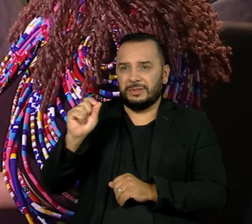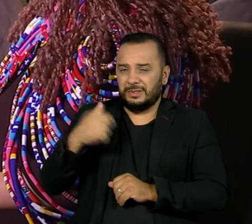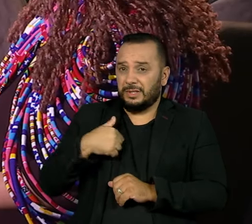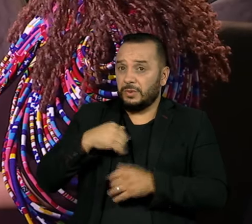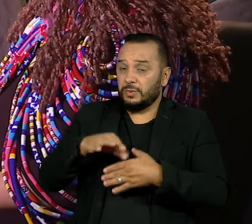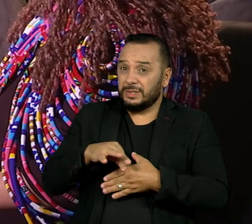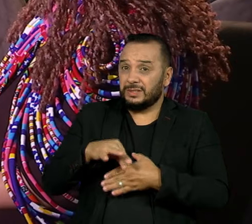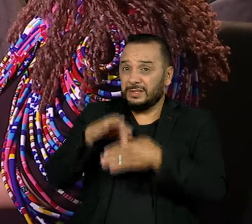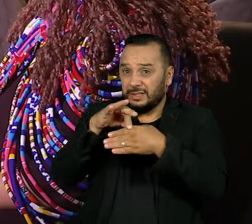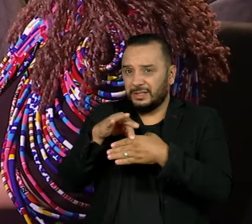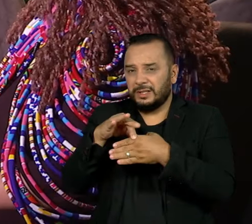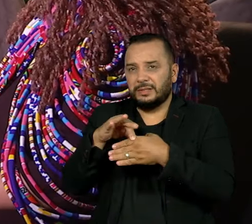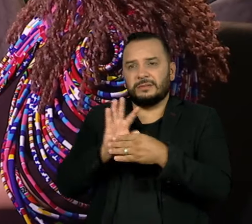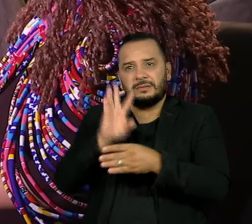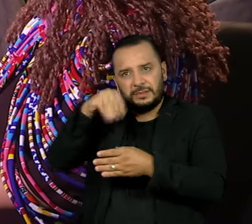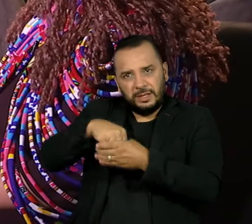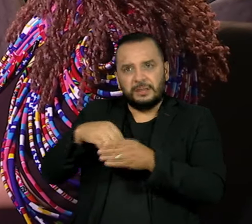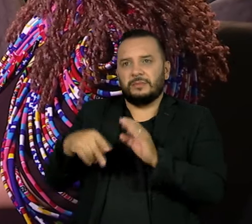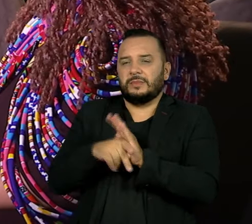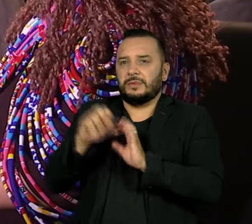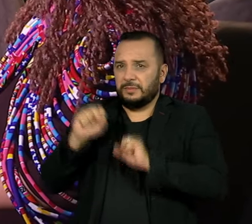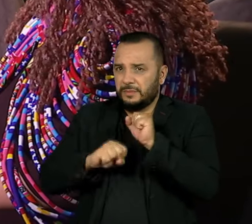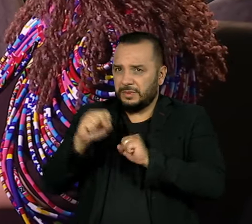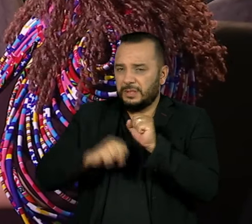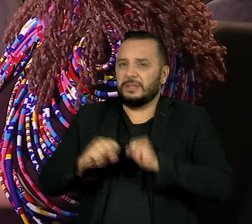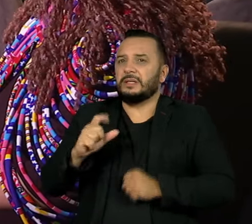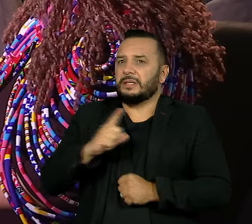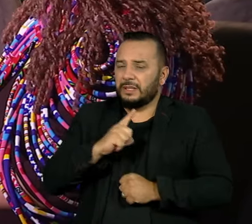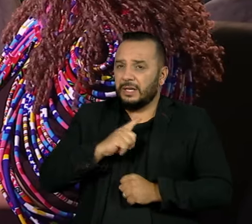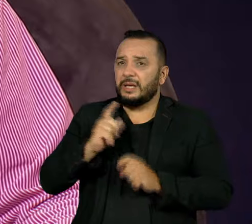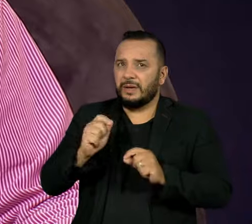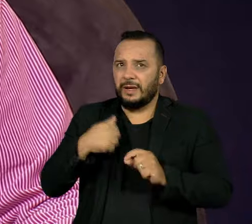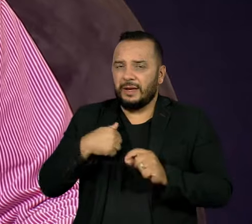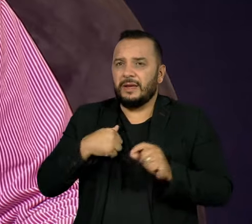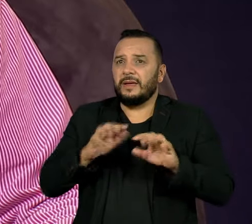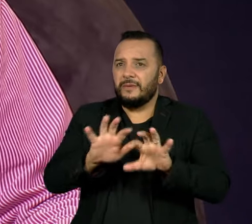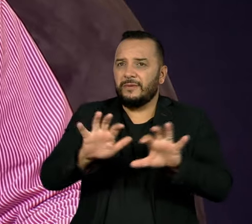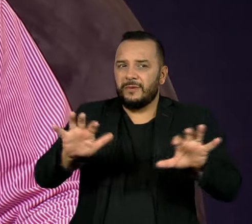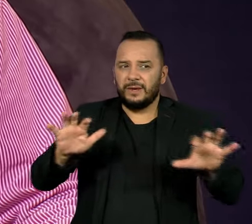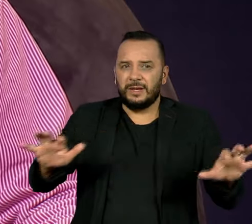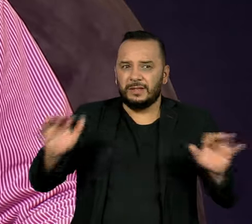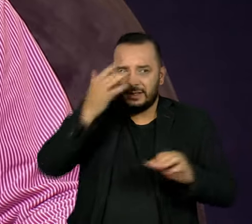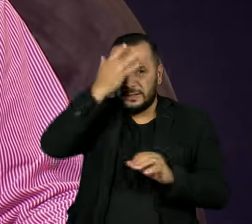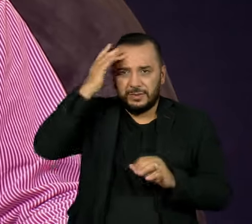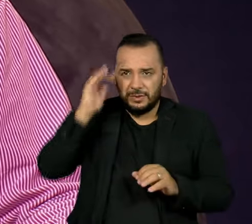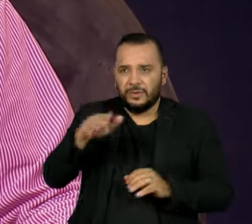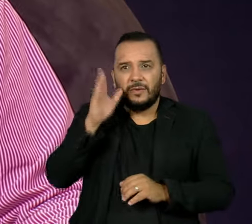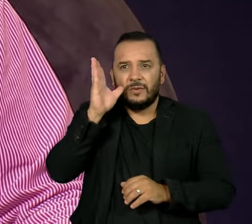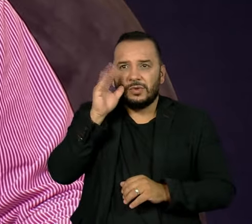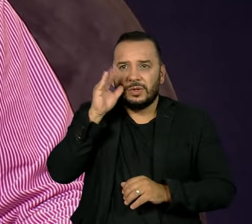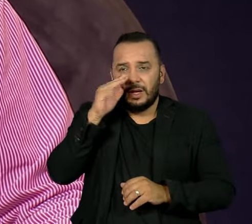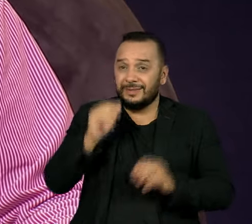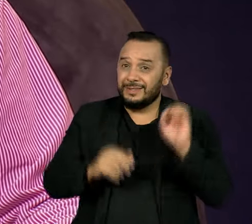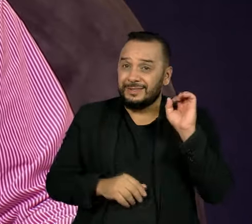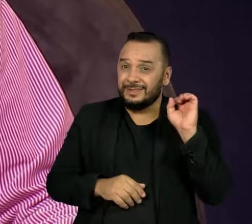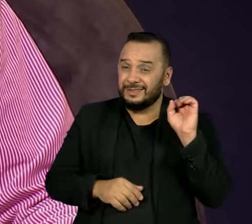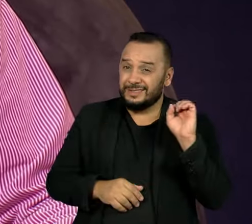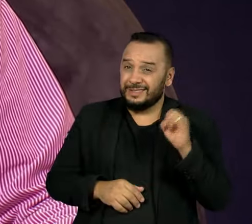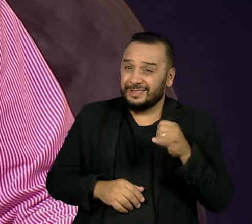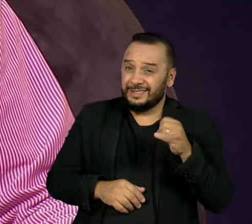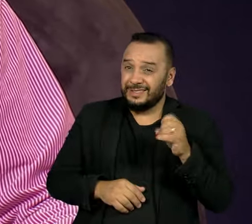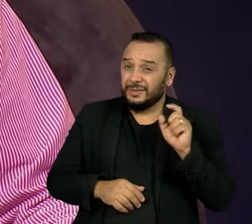líderes nas suas empresas têm um impacto fundamental nos seus liderados. Se os presidentes das empresas